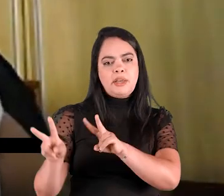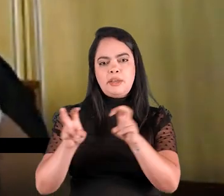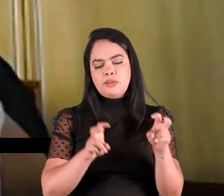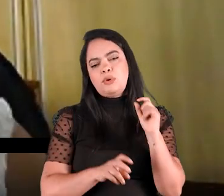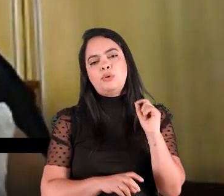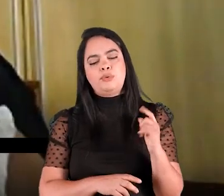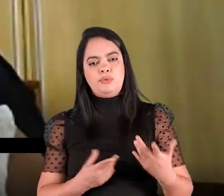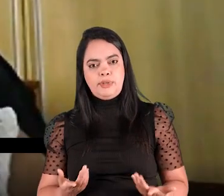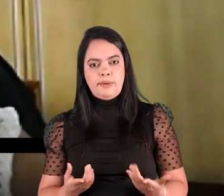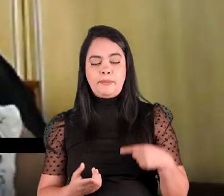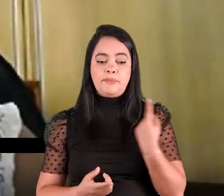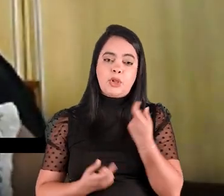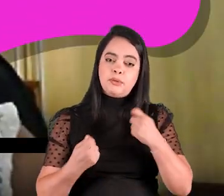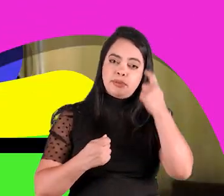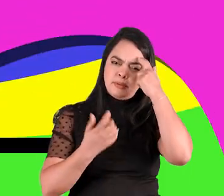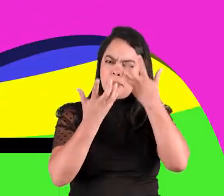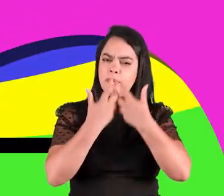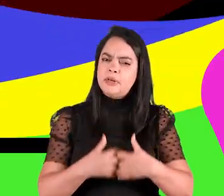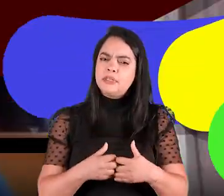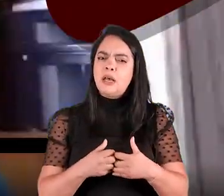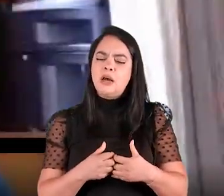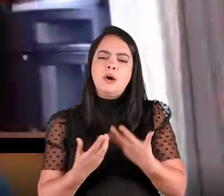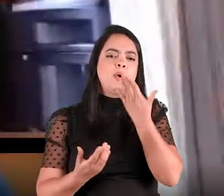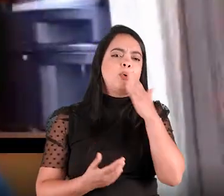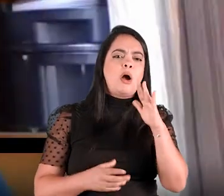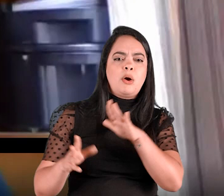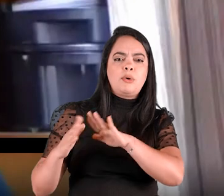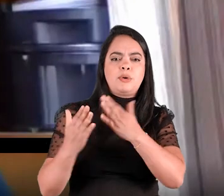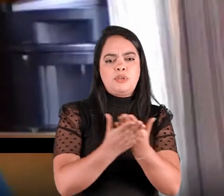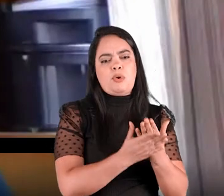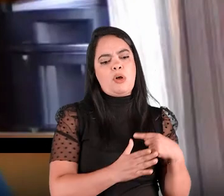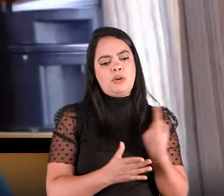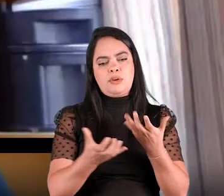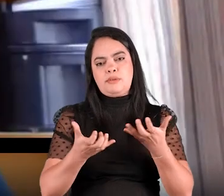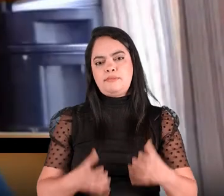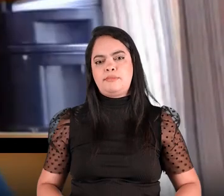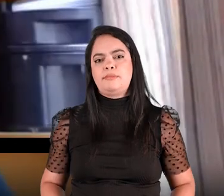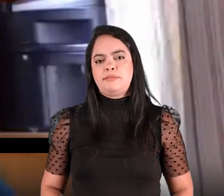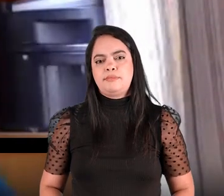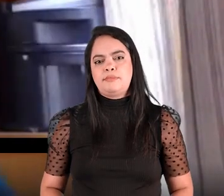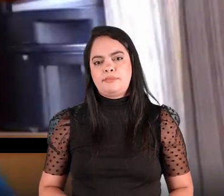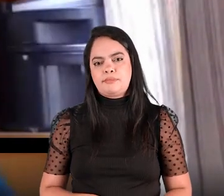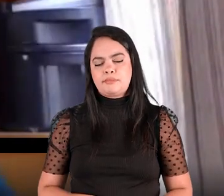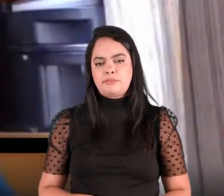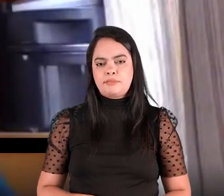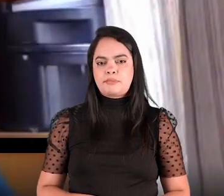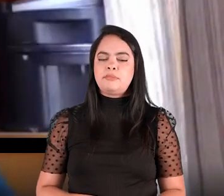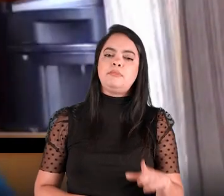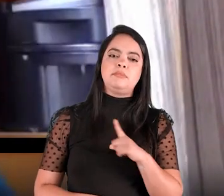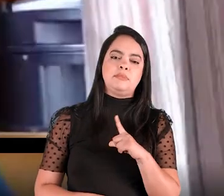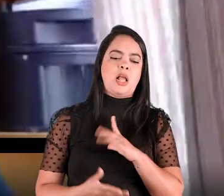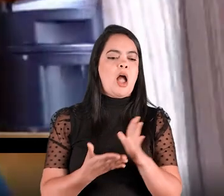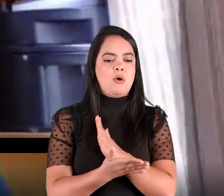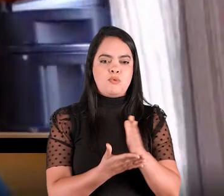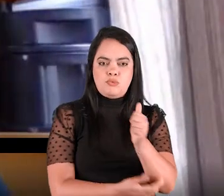que escola que a gente quer. Que escola que é essa? Né? No nono ano, que não foram alfabetizados. Saíram da